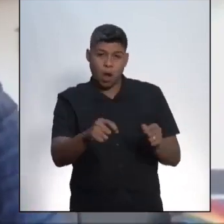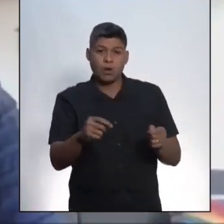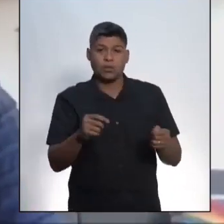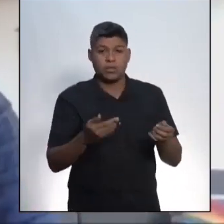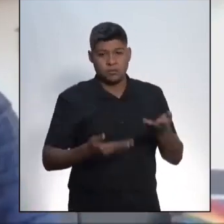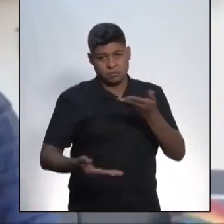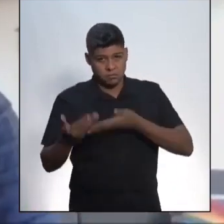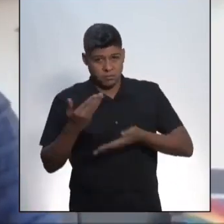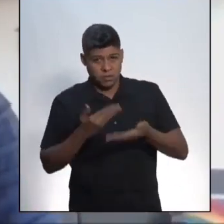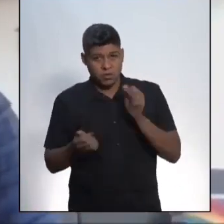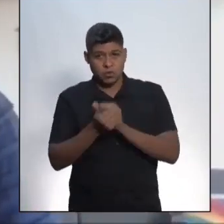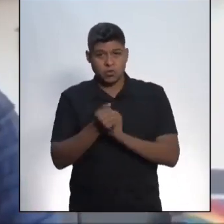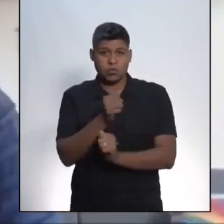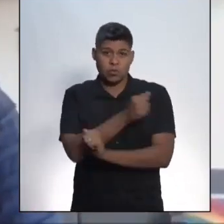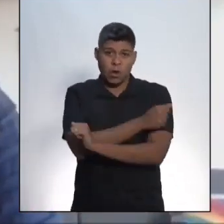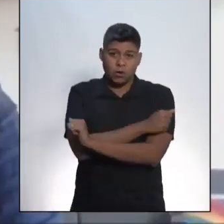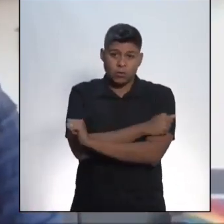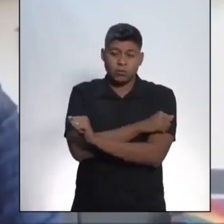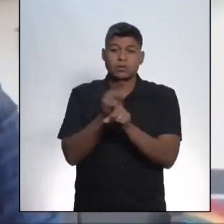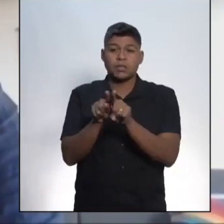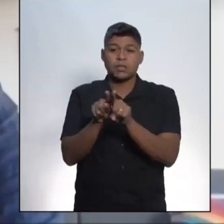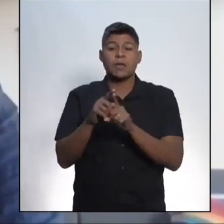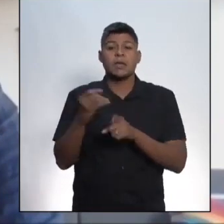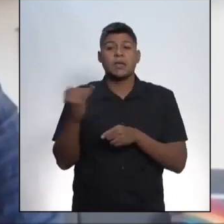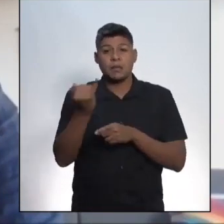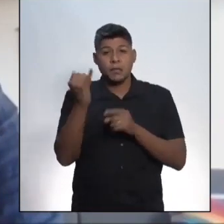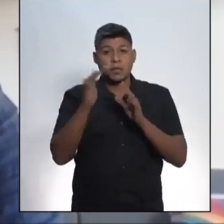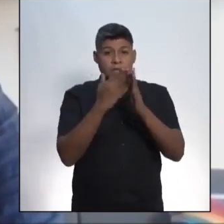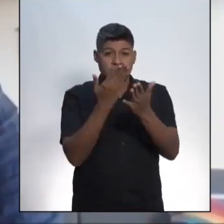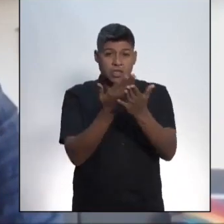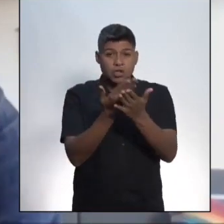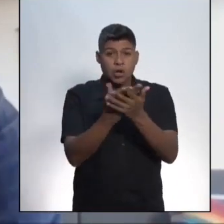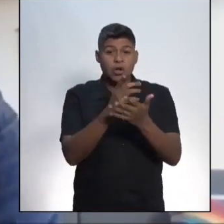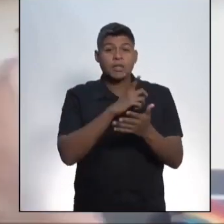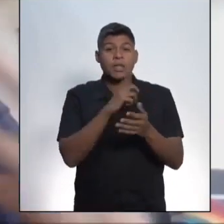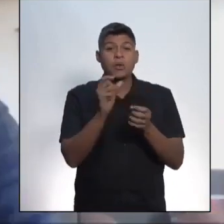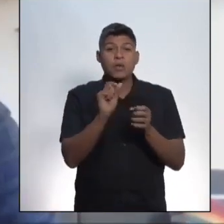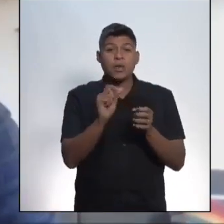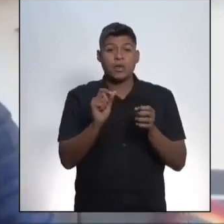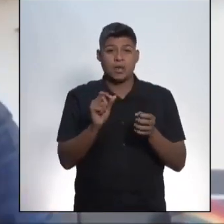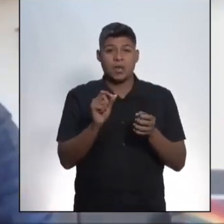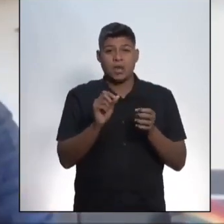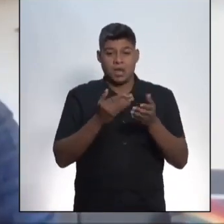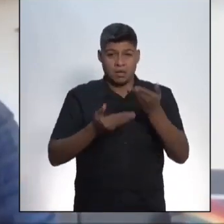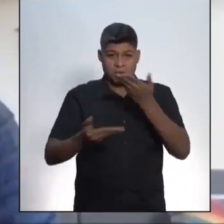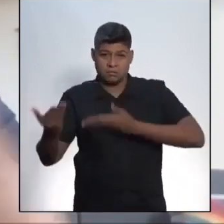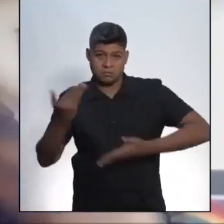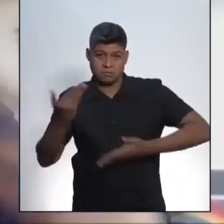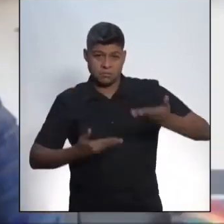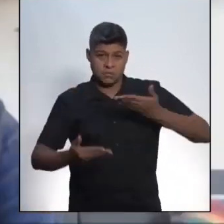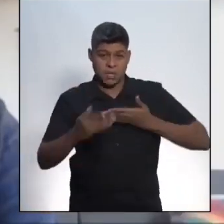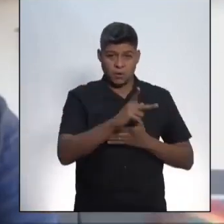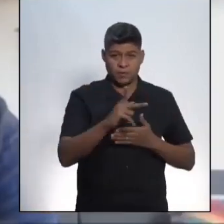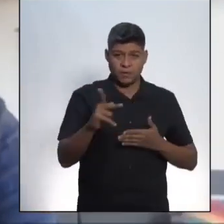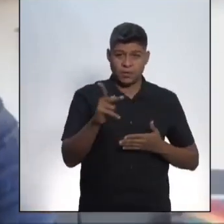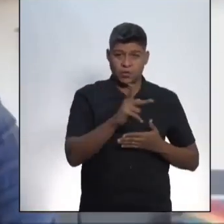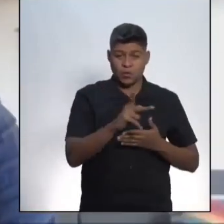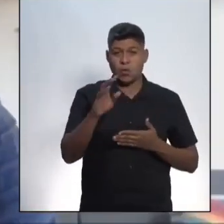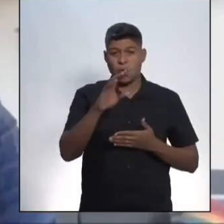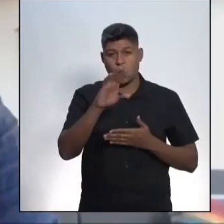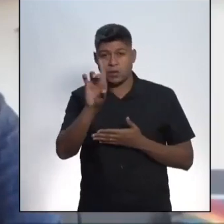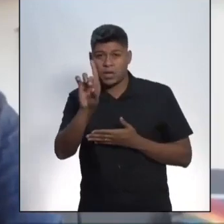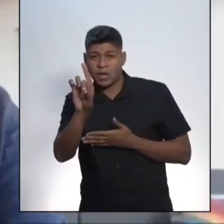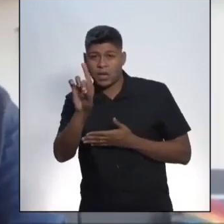alunos. E acho também importante que as escolas estabeleçam esses fóruns de troca entre professores, entre coordenação